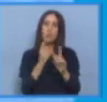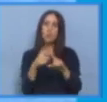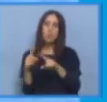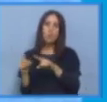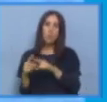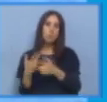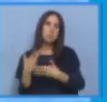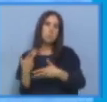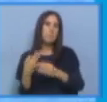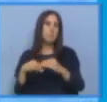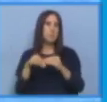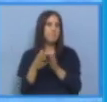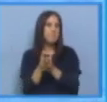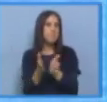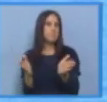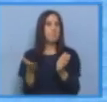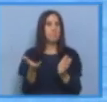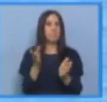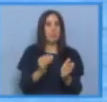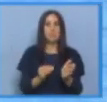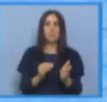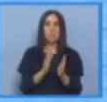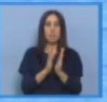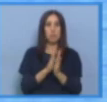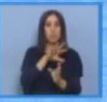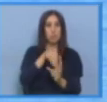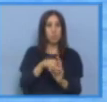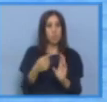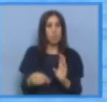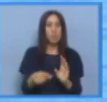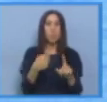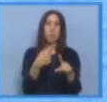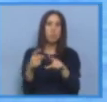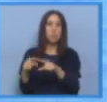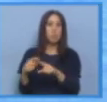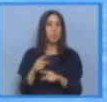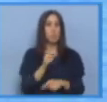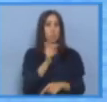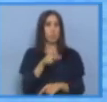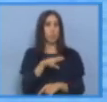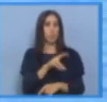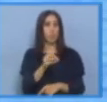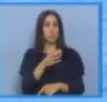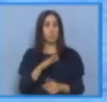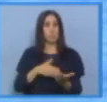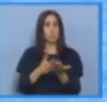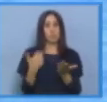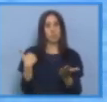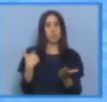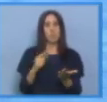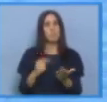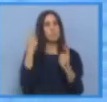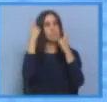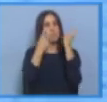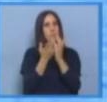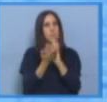para um diálogo maior, mais amplo, que é o interreligioso, e depois então, como o António me fazia esta proposta, também a questão das correntes de